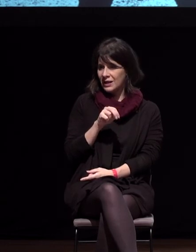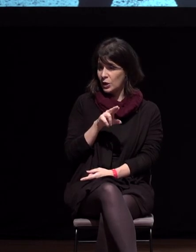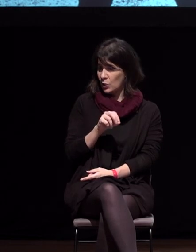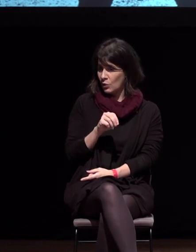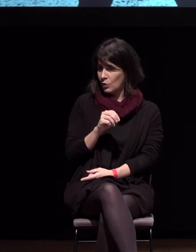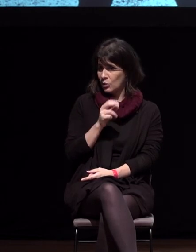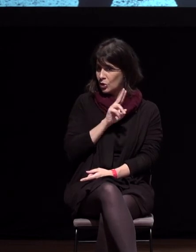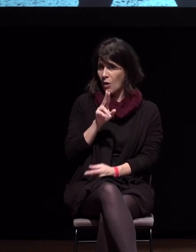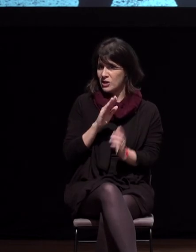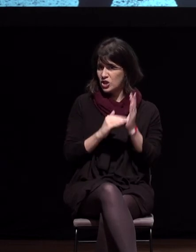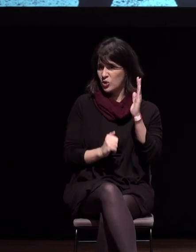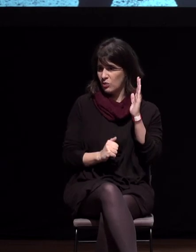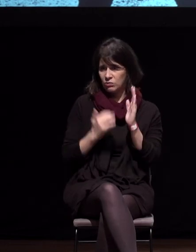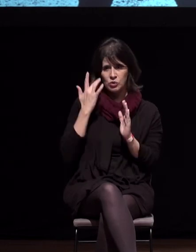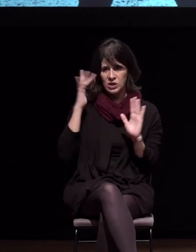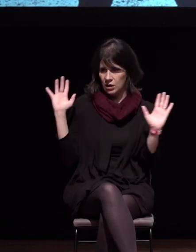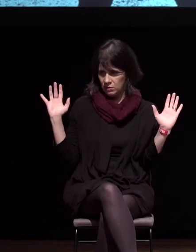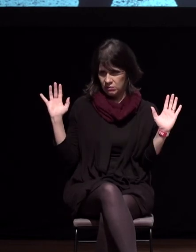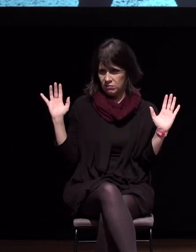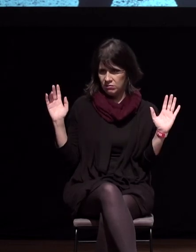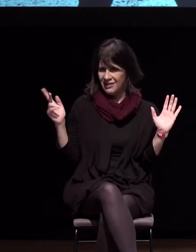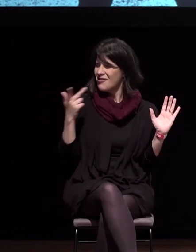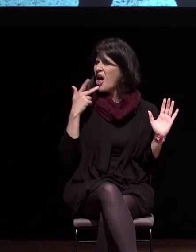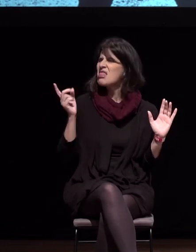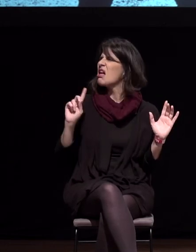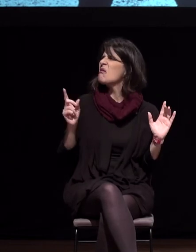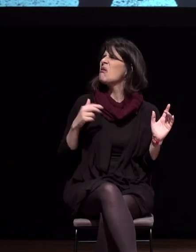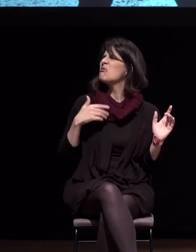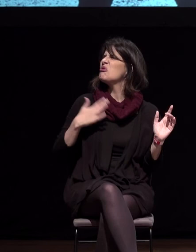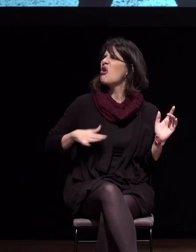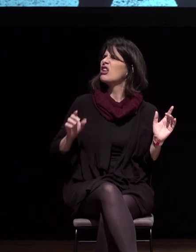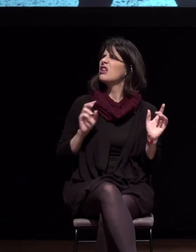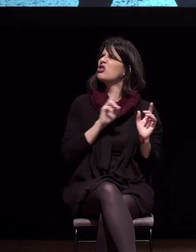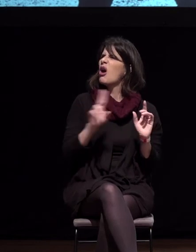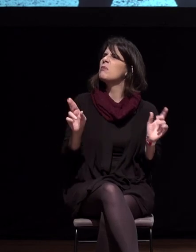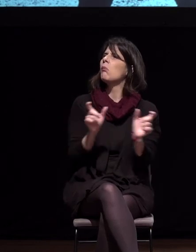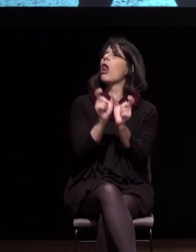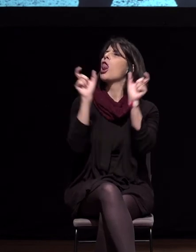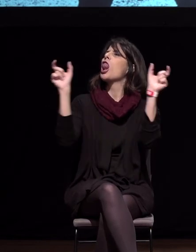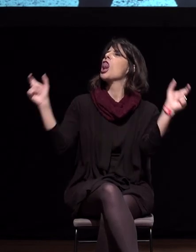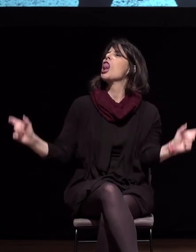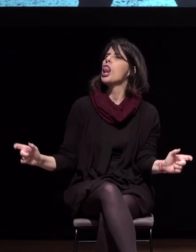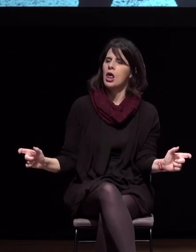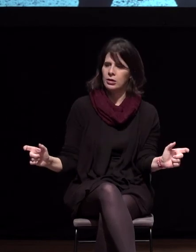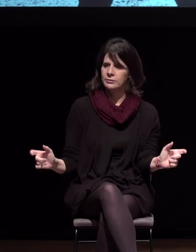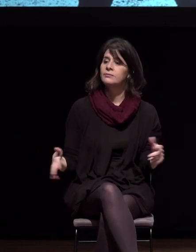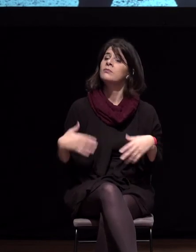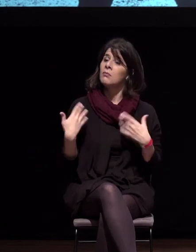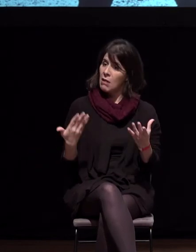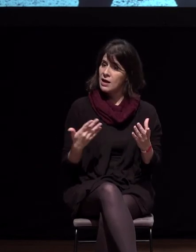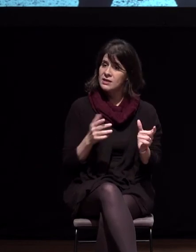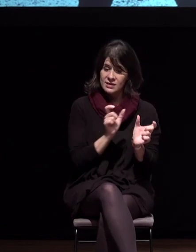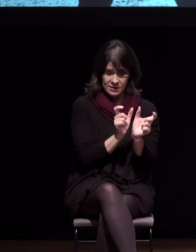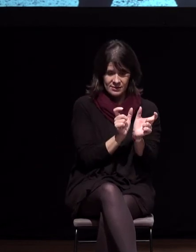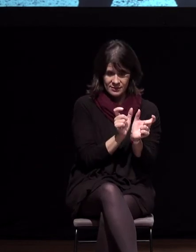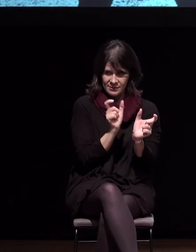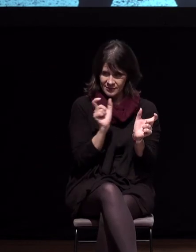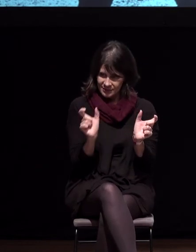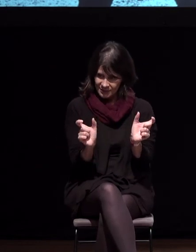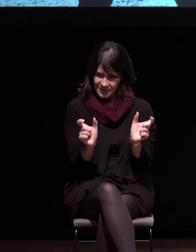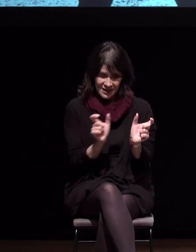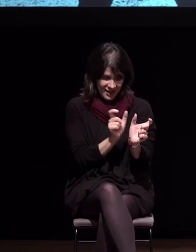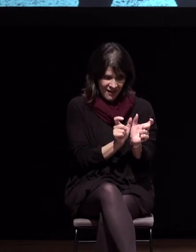tem. Ela disse que não, que era porque o nome ia ficar muito grande. Mas o Victorino foi velado por muito tempo. E foi